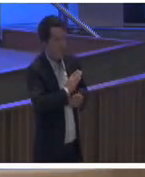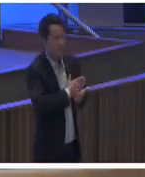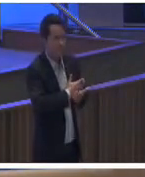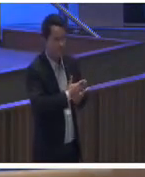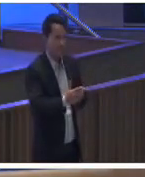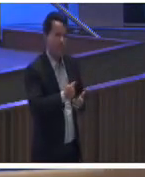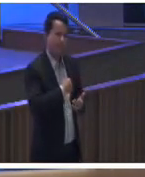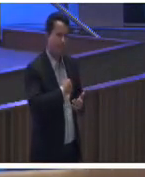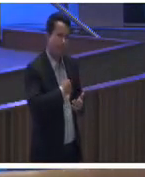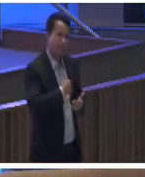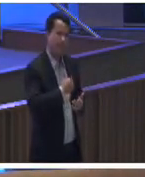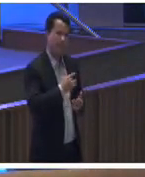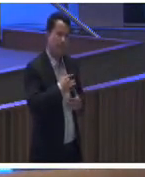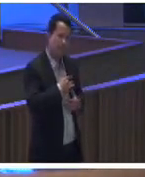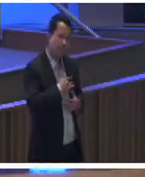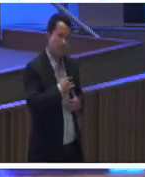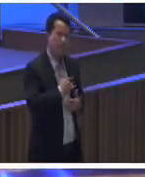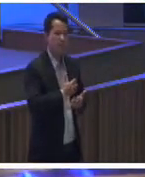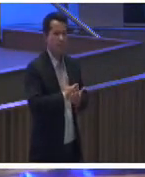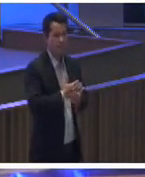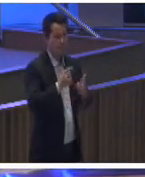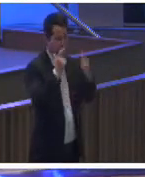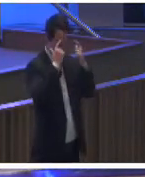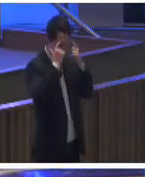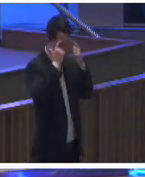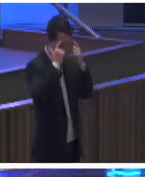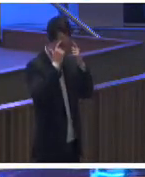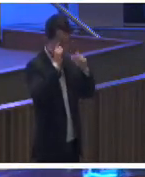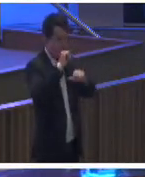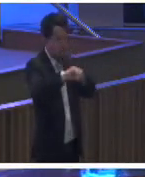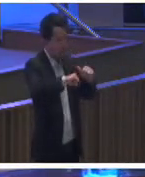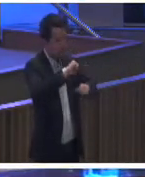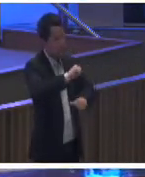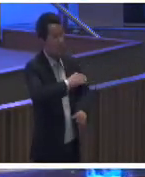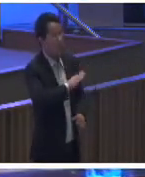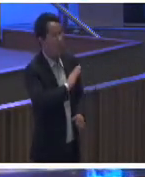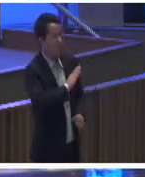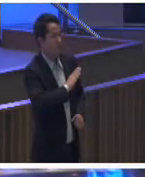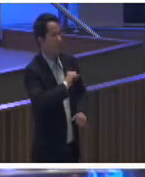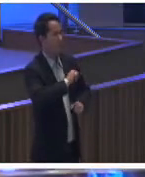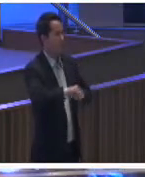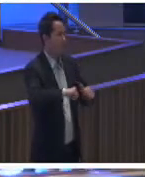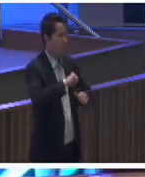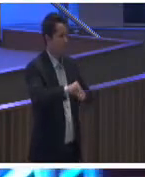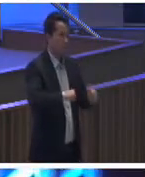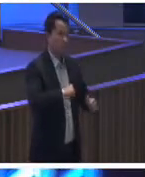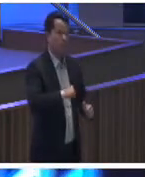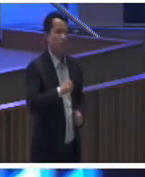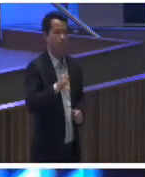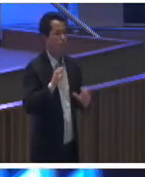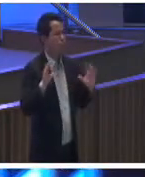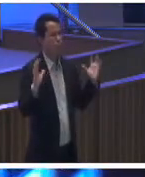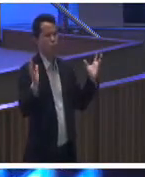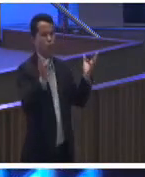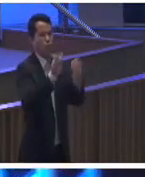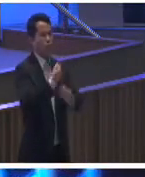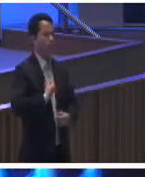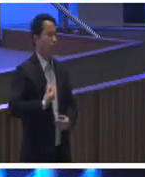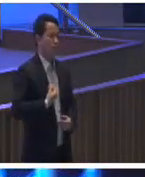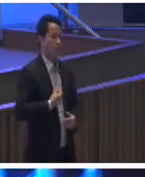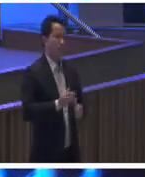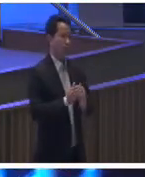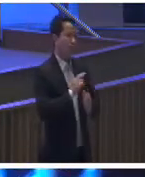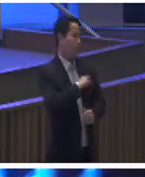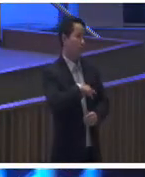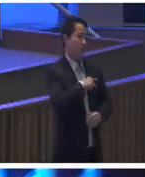Depois que muda aqui, muda nosso coração e muda a nossa ação. É disso que Paulo está falando aqui. Você